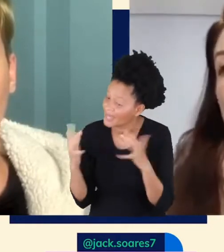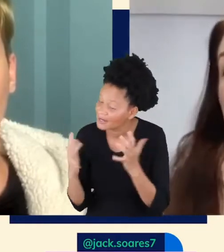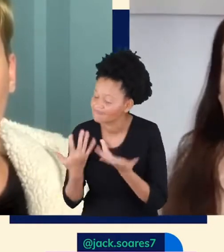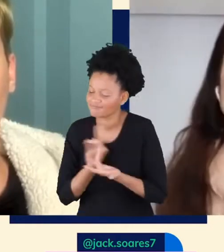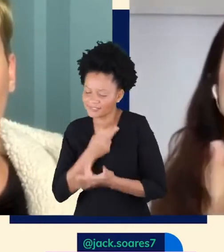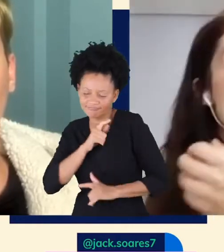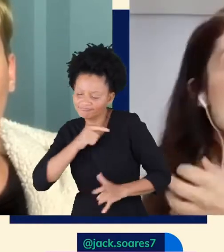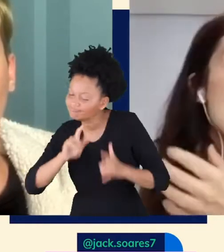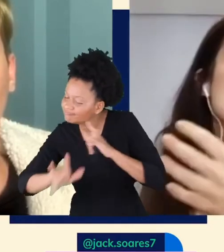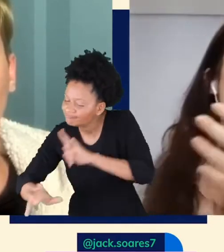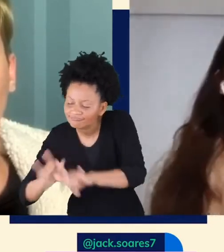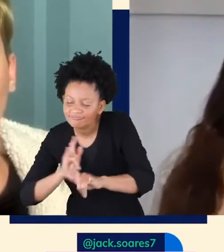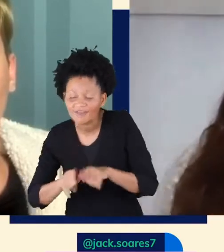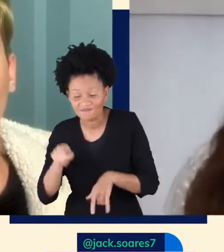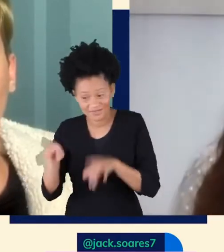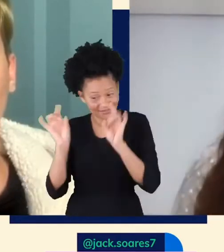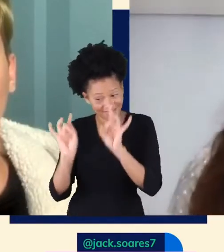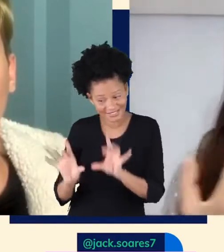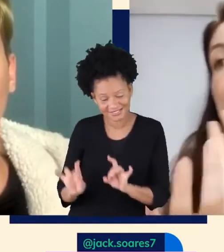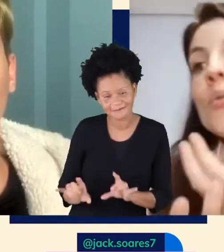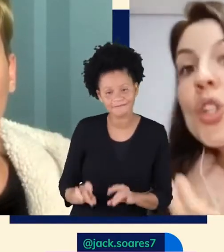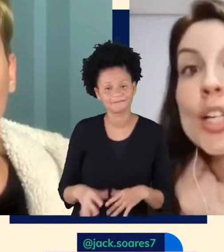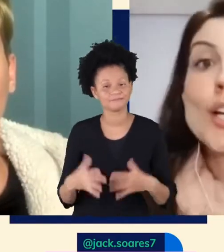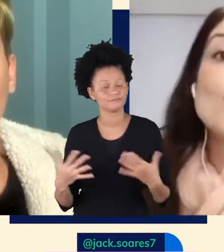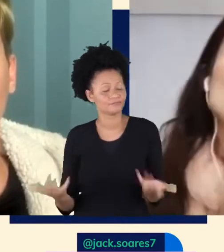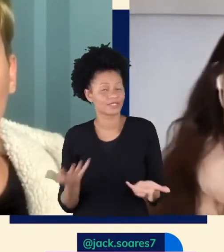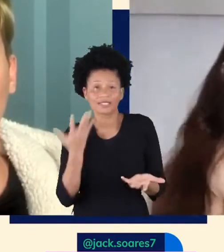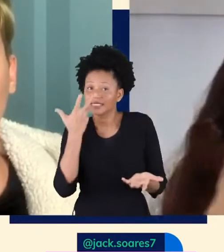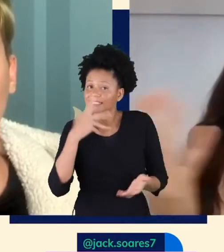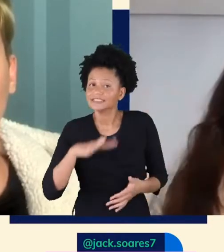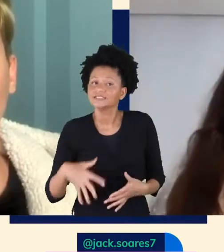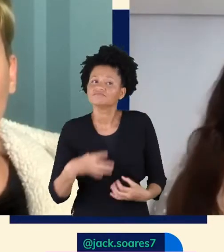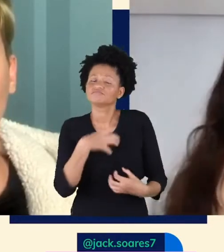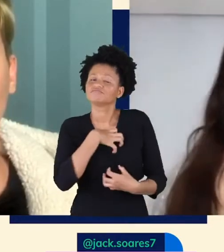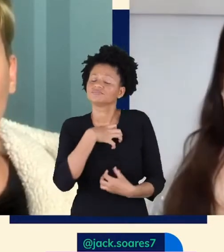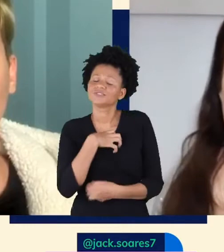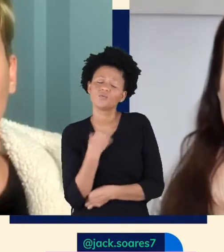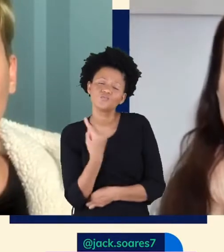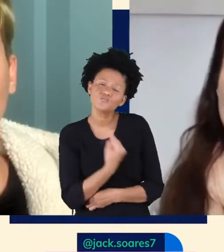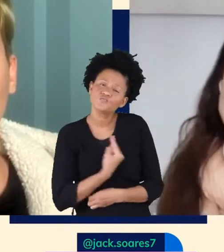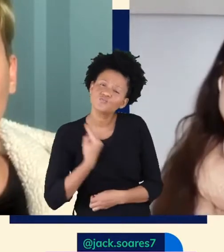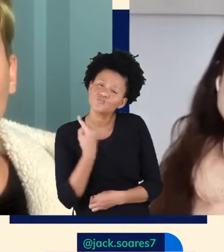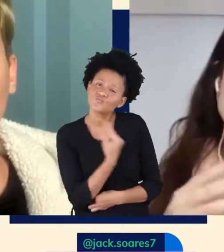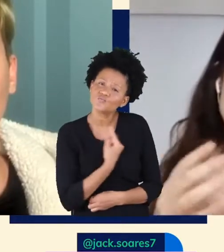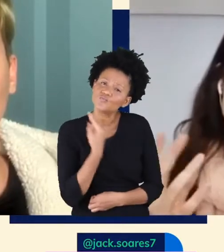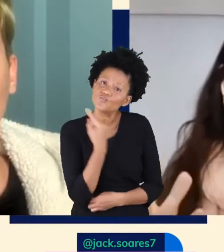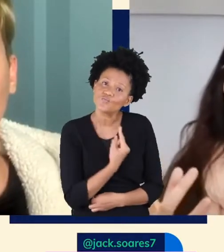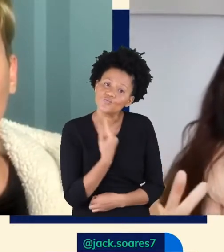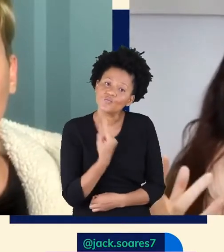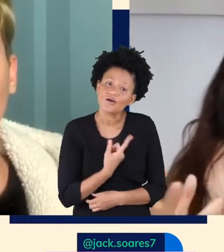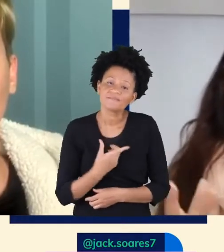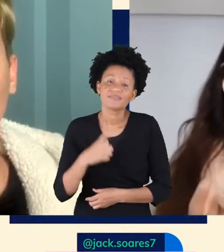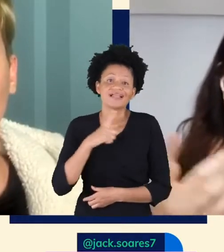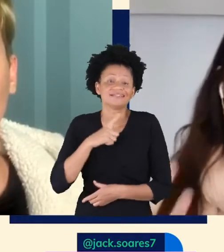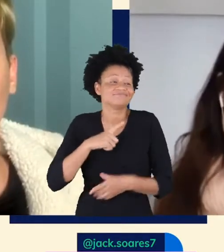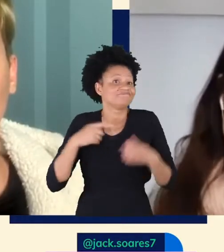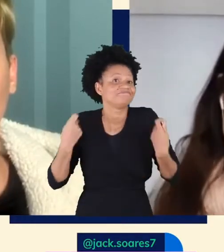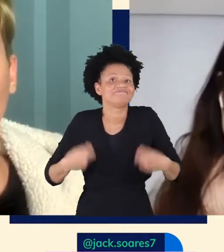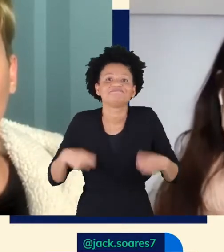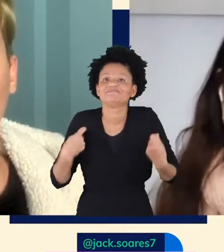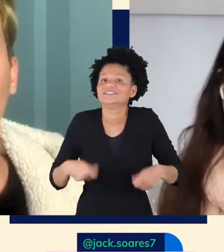cabelo, o afeto, o abraço, o parabéns, eu te amo, você é muito especial. A criança, ela se sente